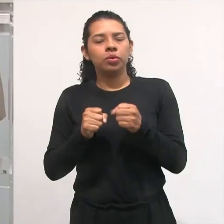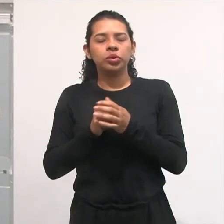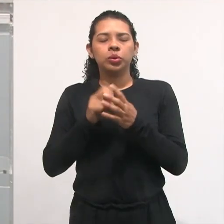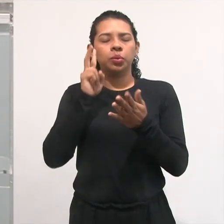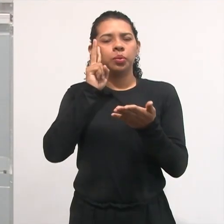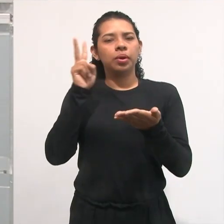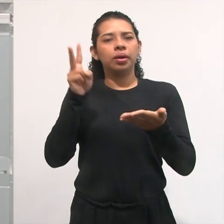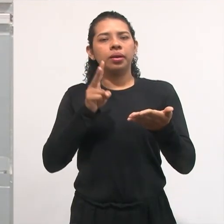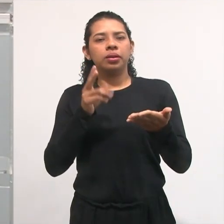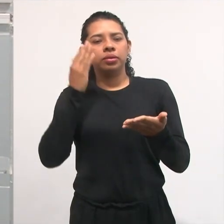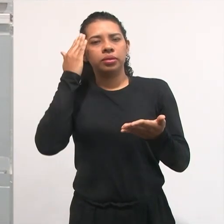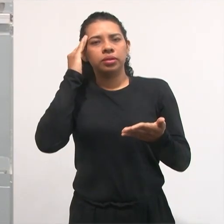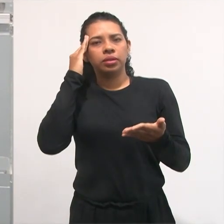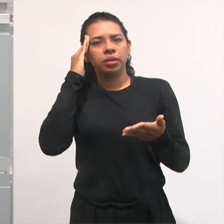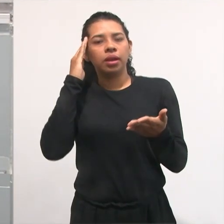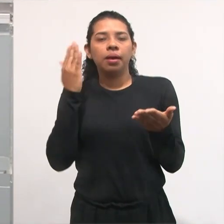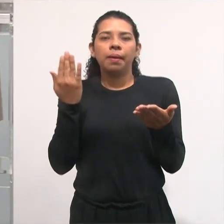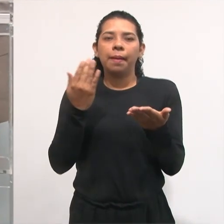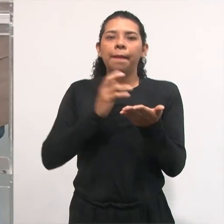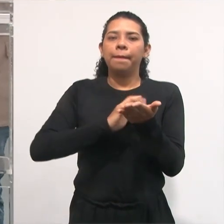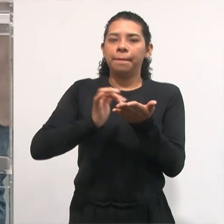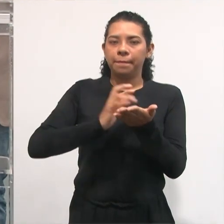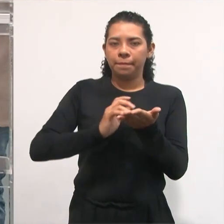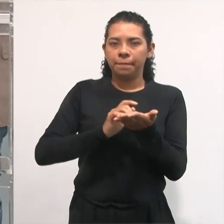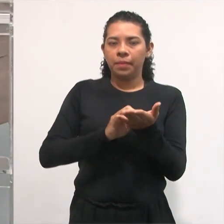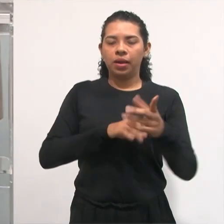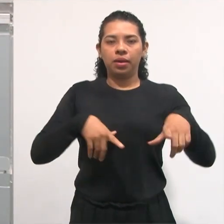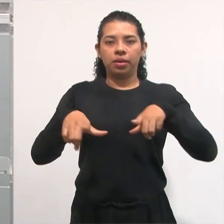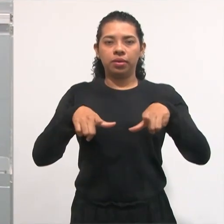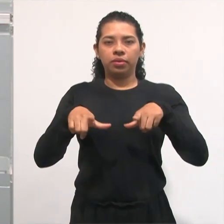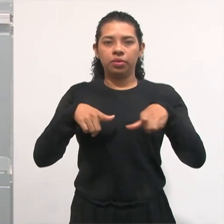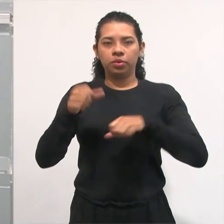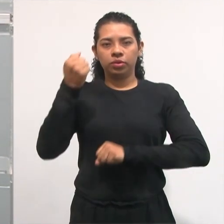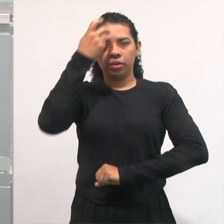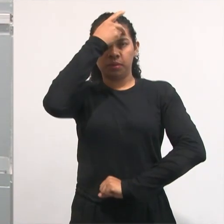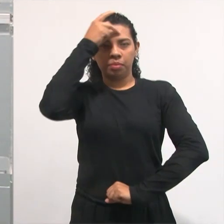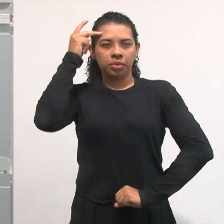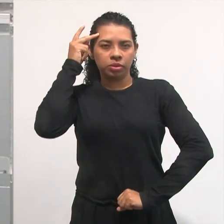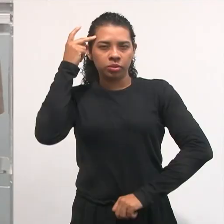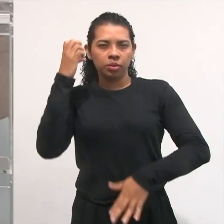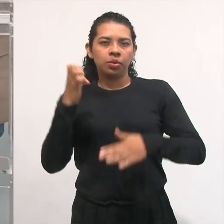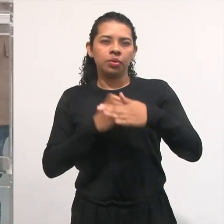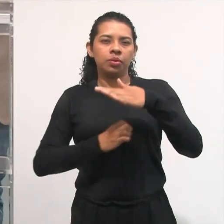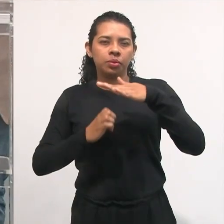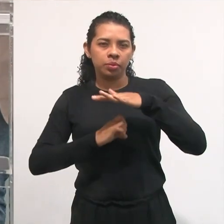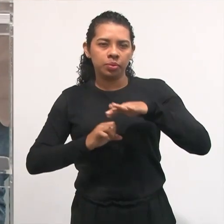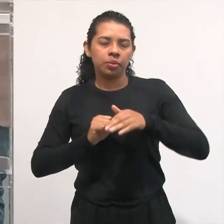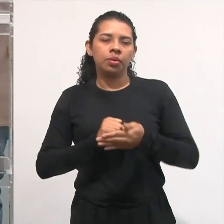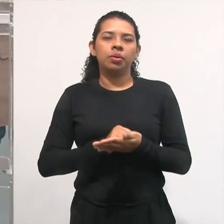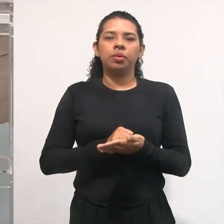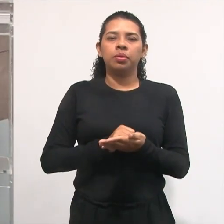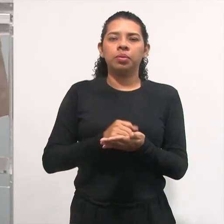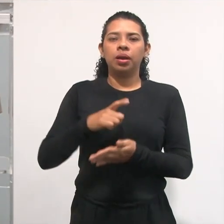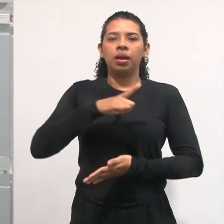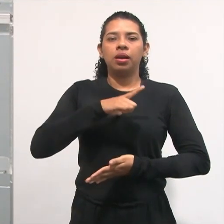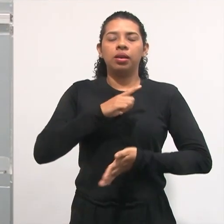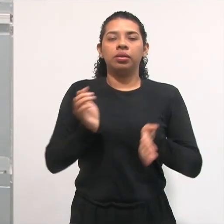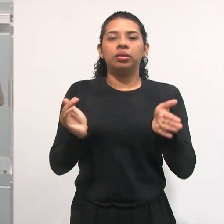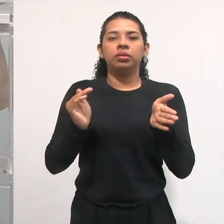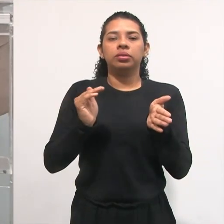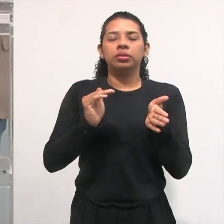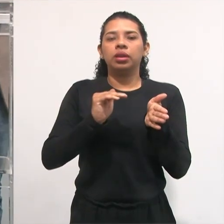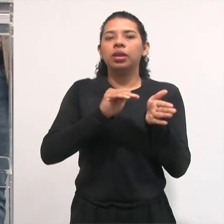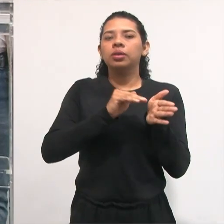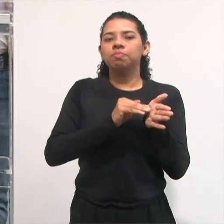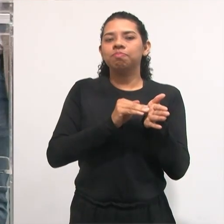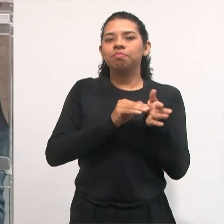alguma política de ação, né? Então, eu vou ter uma política para os servidores que tenham até X idades. Os servidores de X